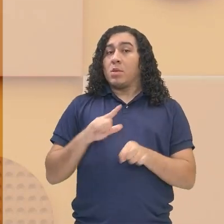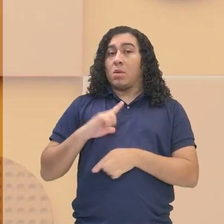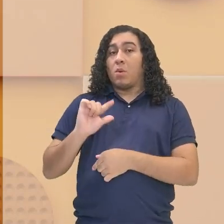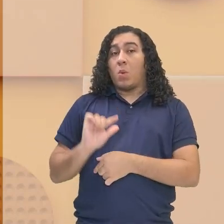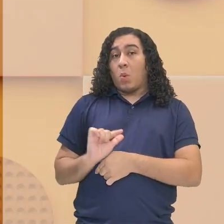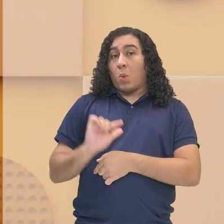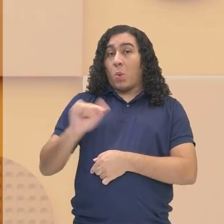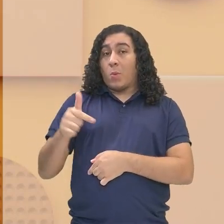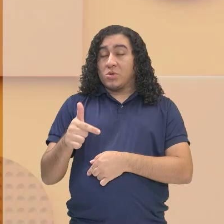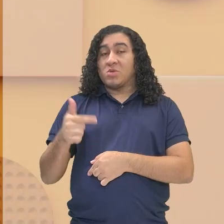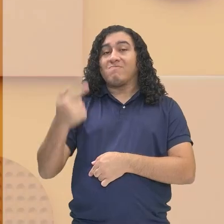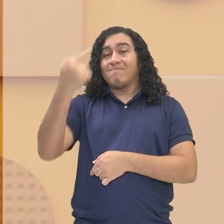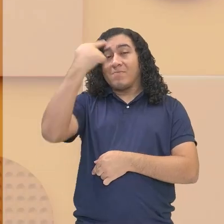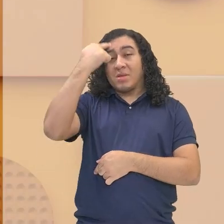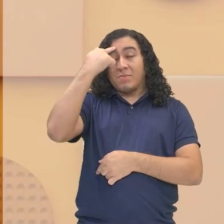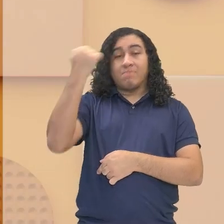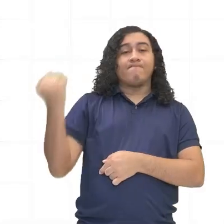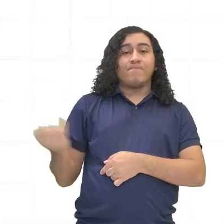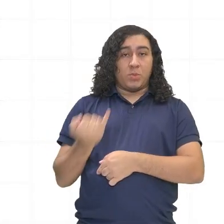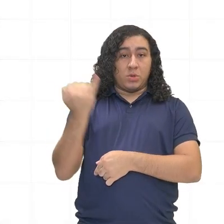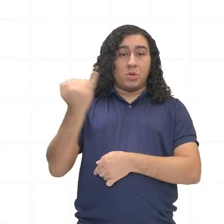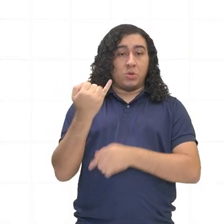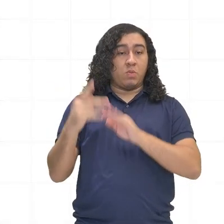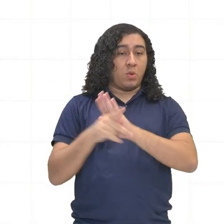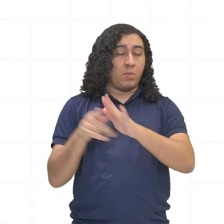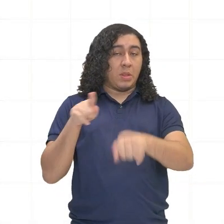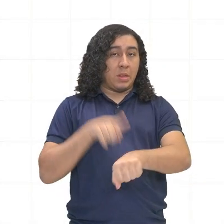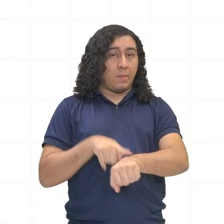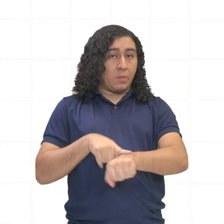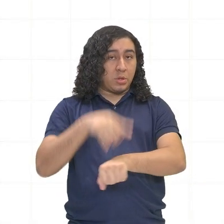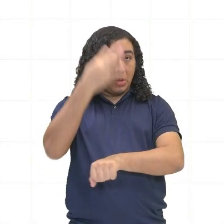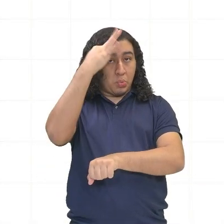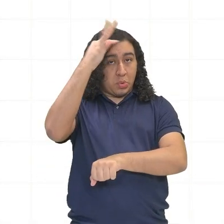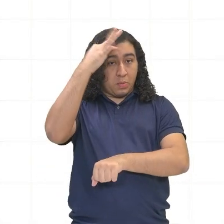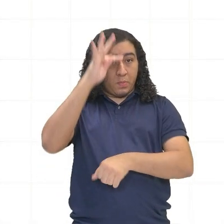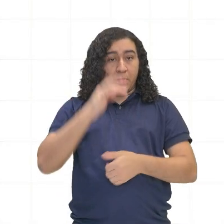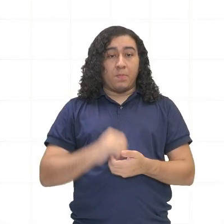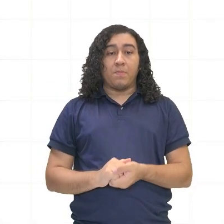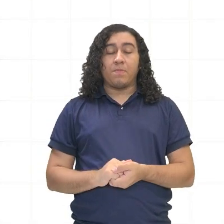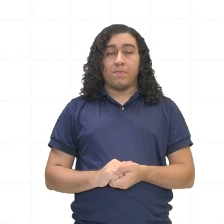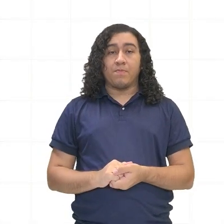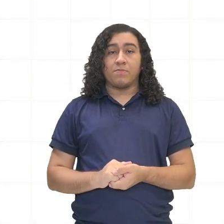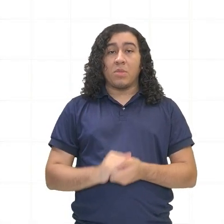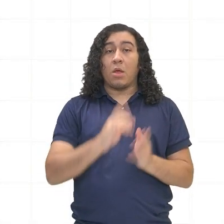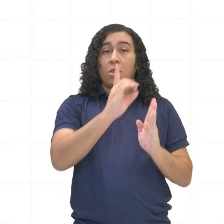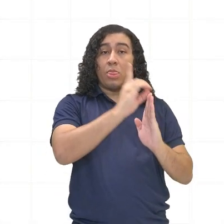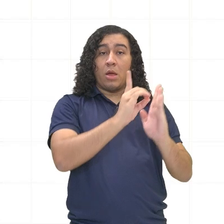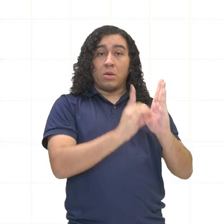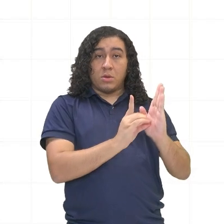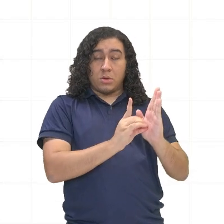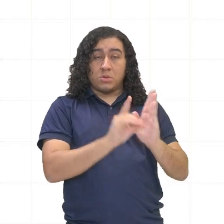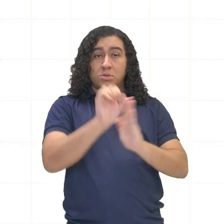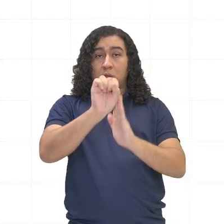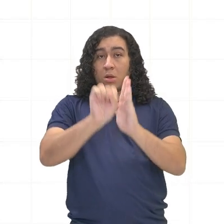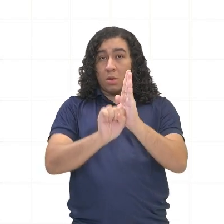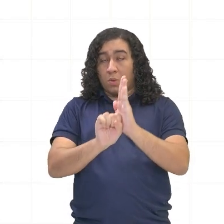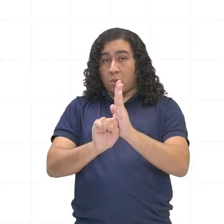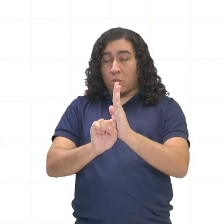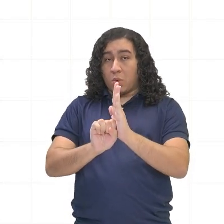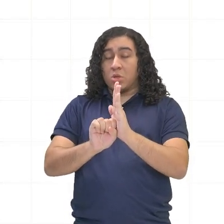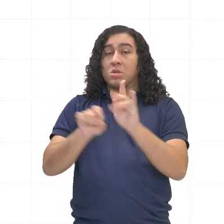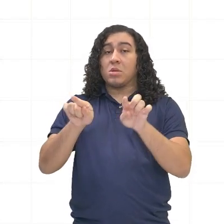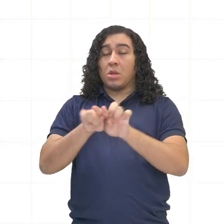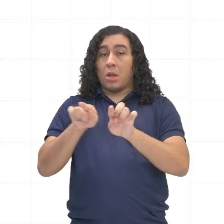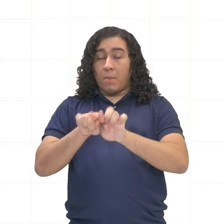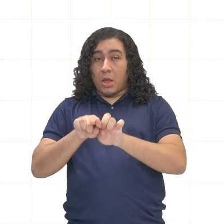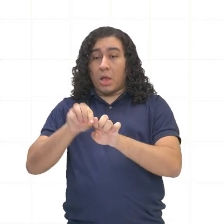medidas importantíssimas para o tempo. Olha só, década, século e milênio